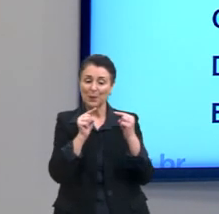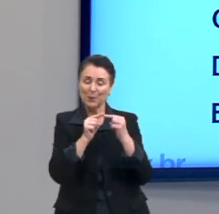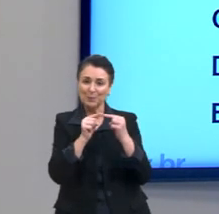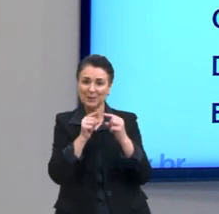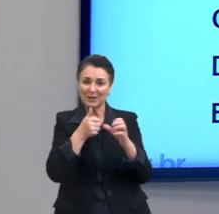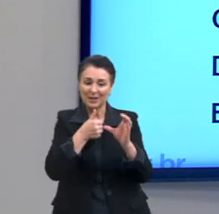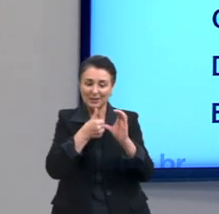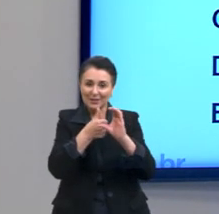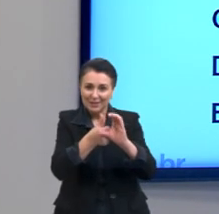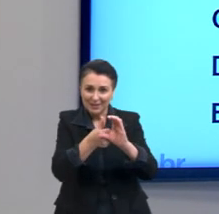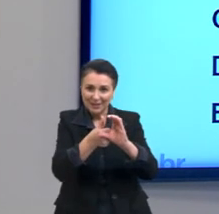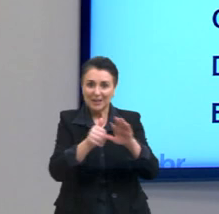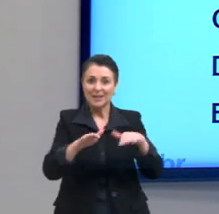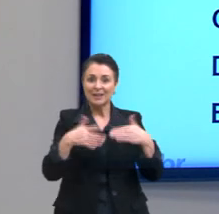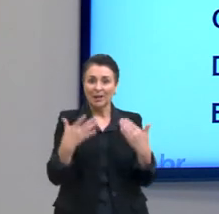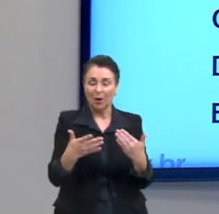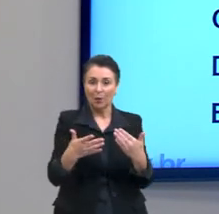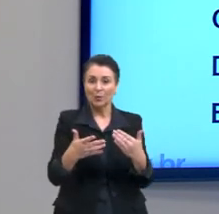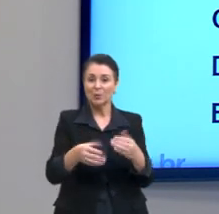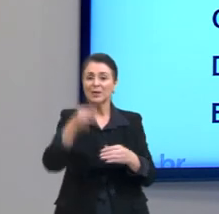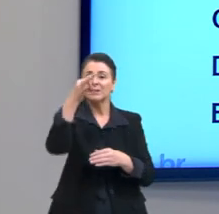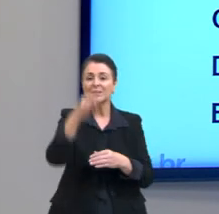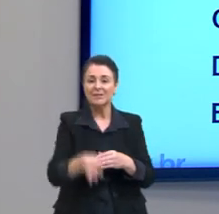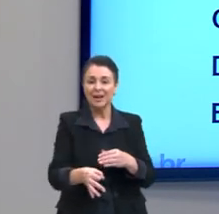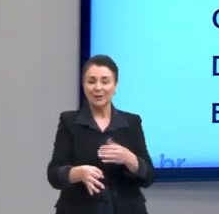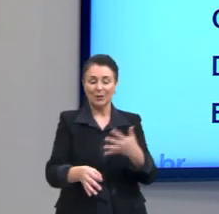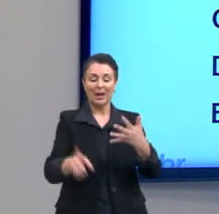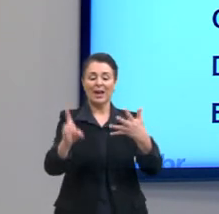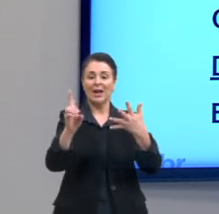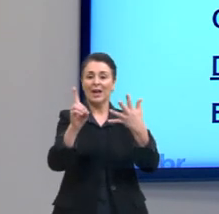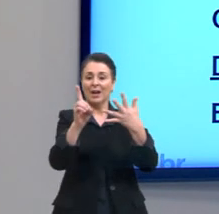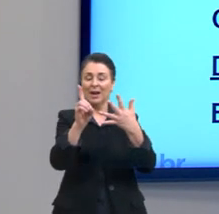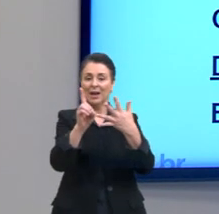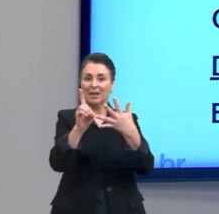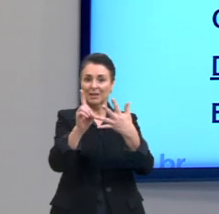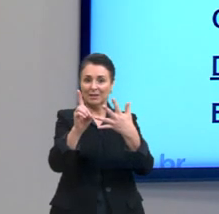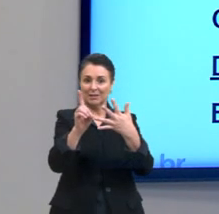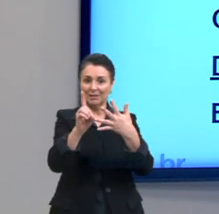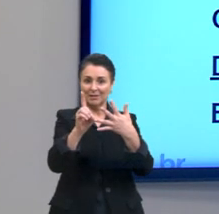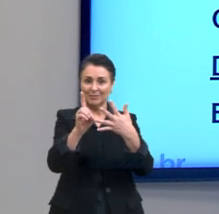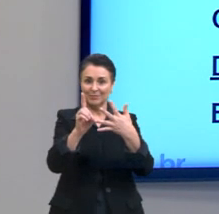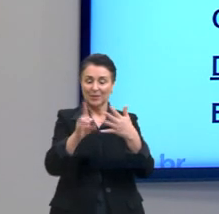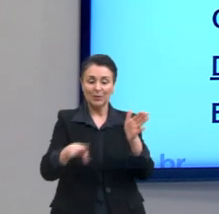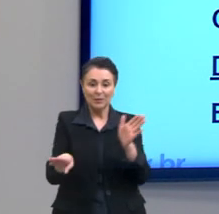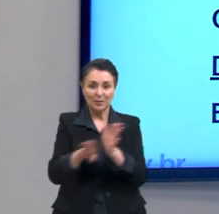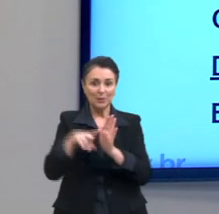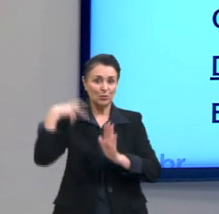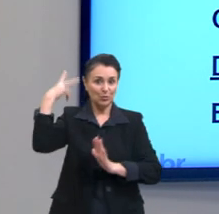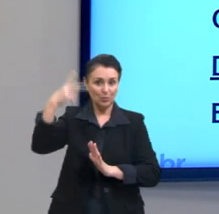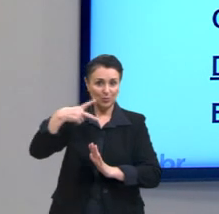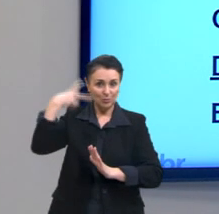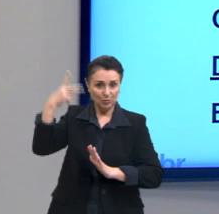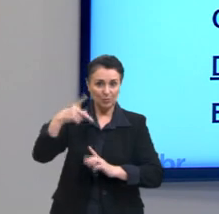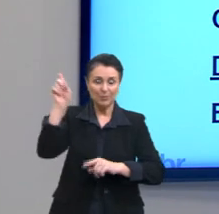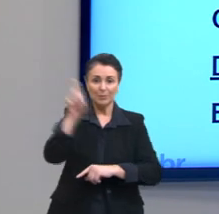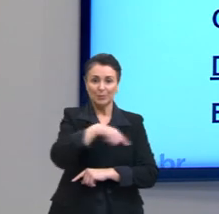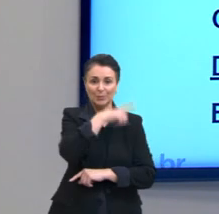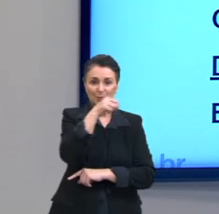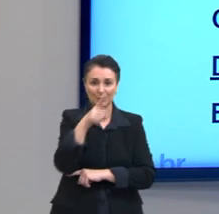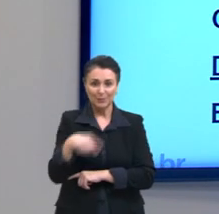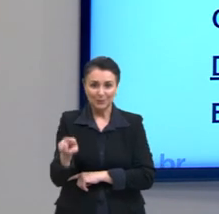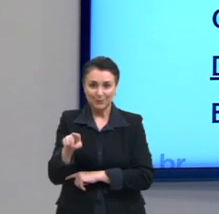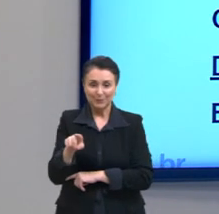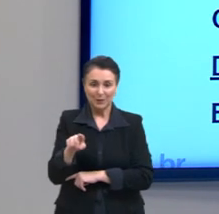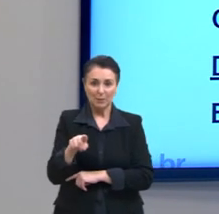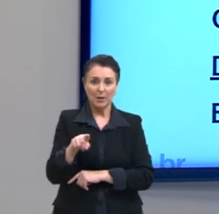logo ela é Alternativa de decisão política que censurava as manifestações públicas da doutrina